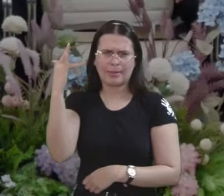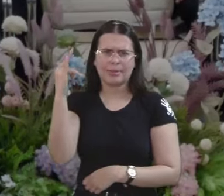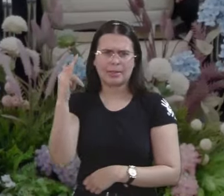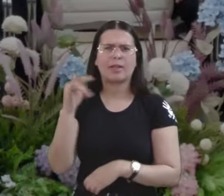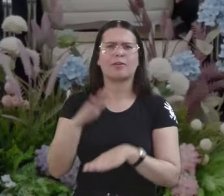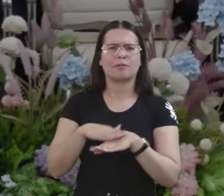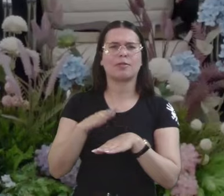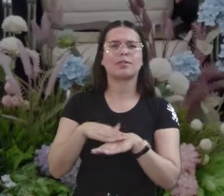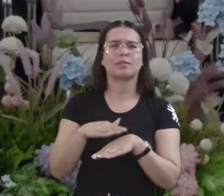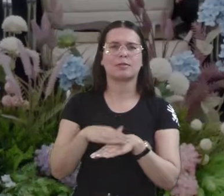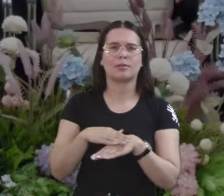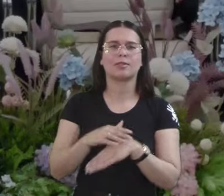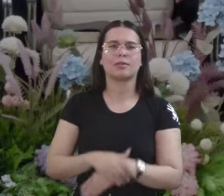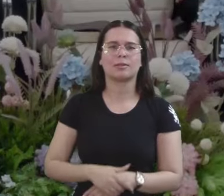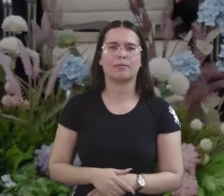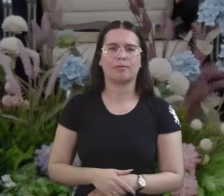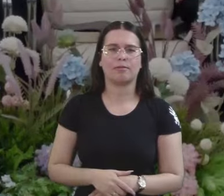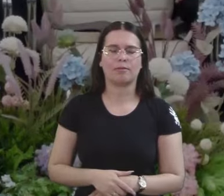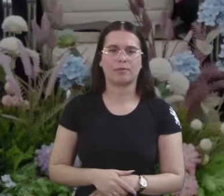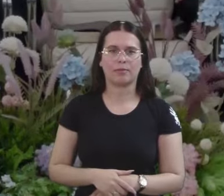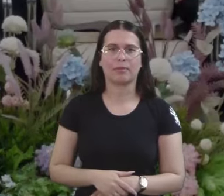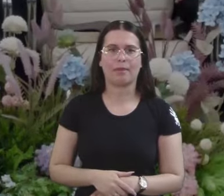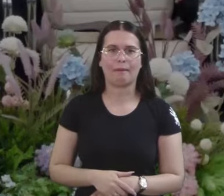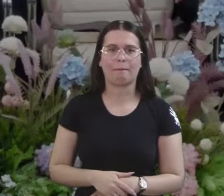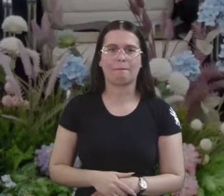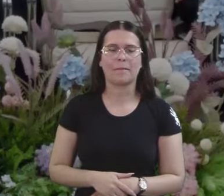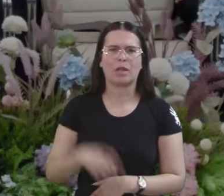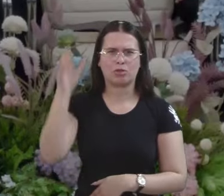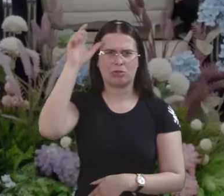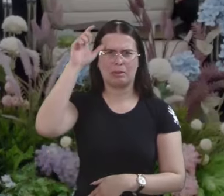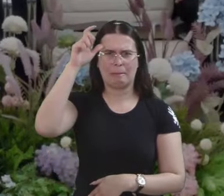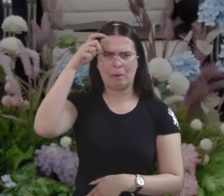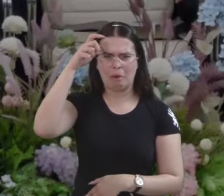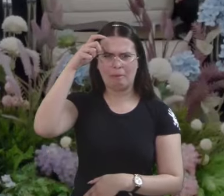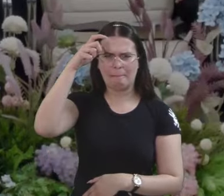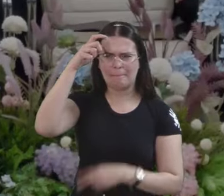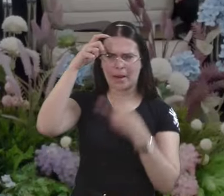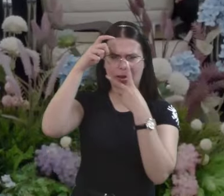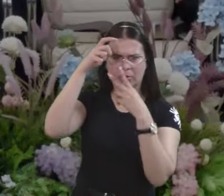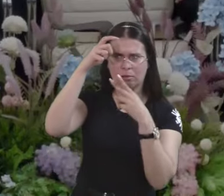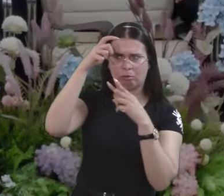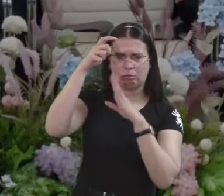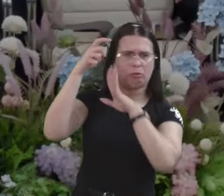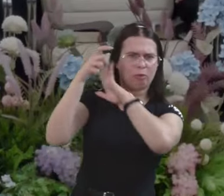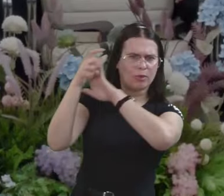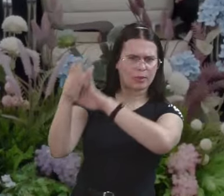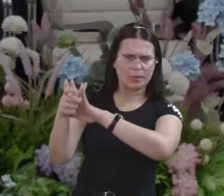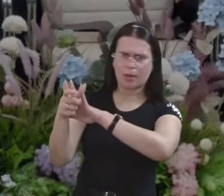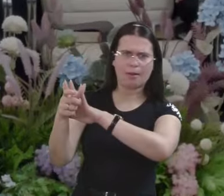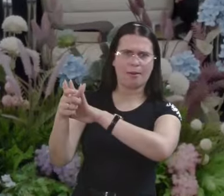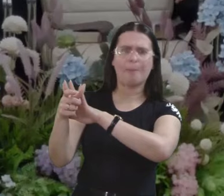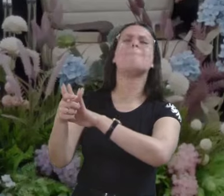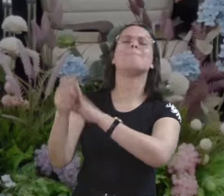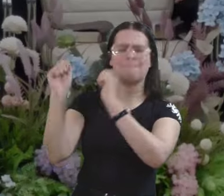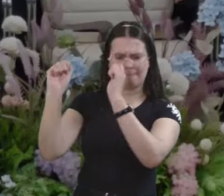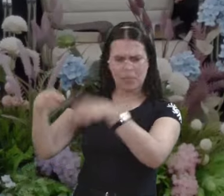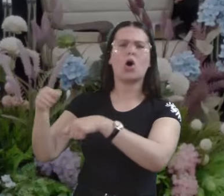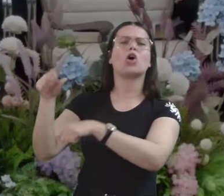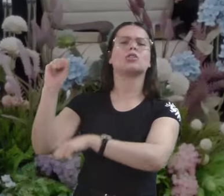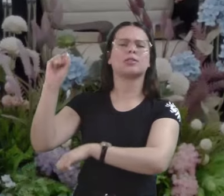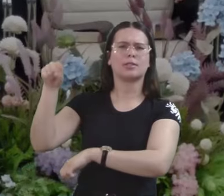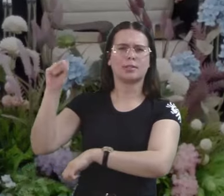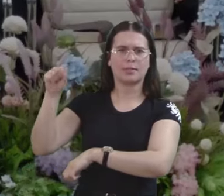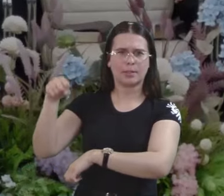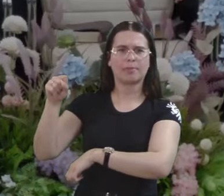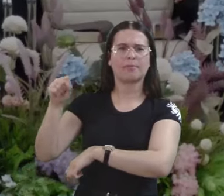ninguém pode pôr a mão neles. Nos demônios, pode sim. Pode sim. Um falou, eu vou entrar lá e você vai